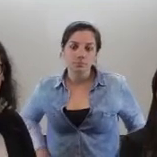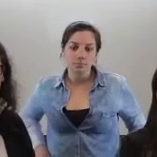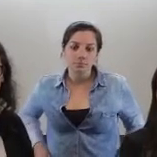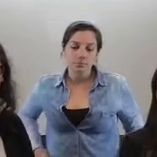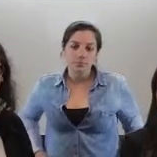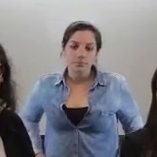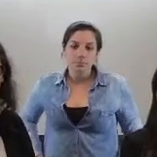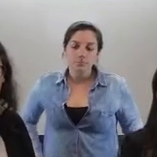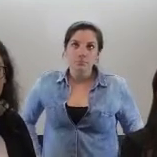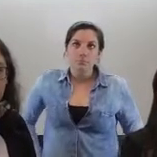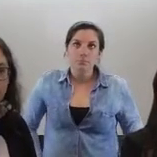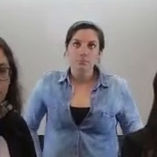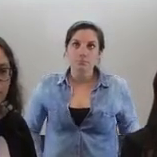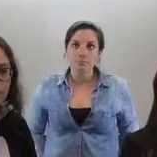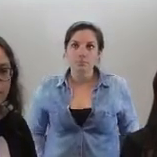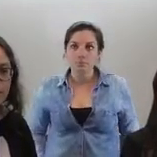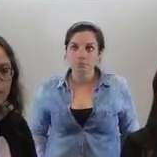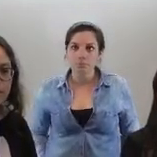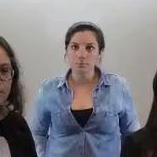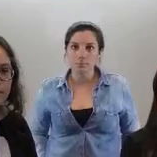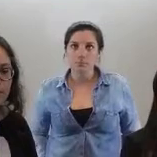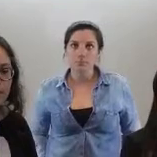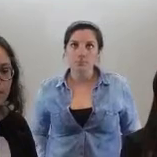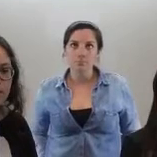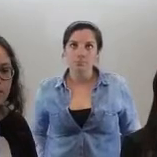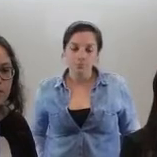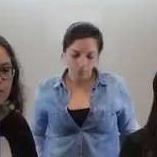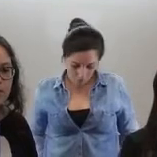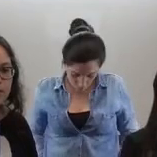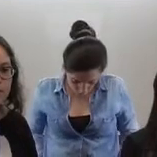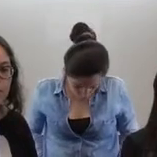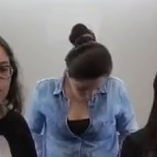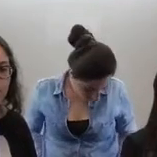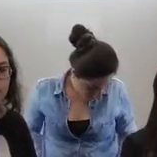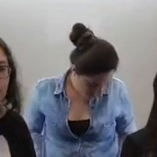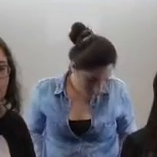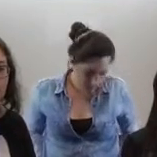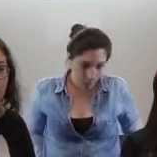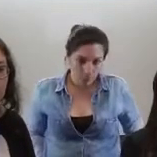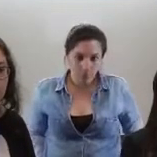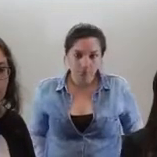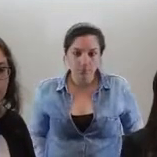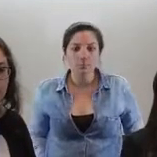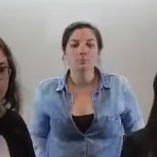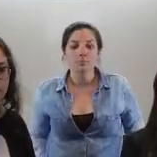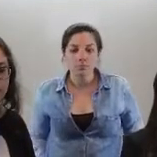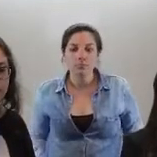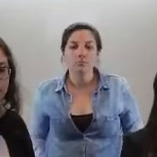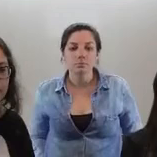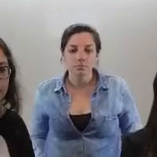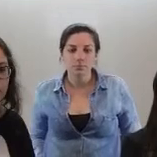vocês podem estar... deixa eu dar um exemplo aqui para comentário. Pode aumentar também a